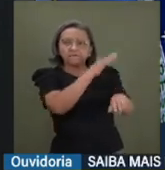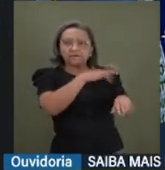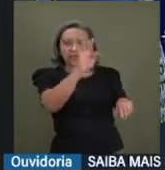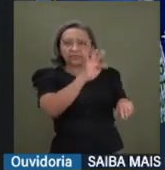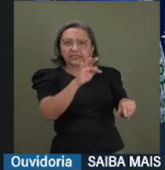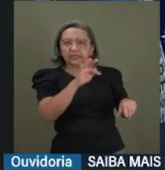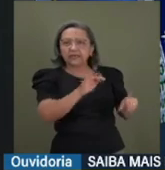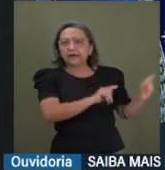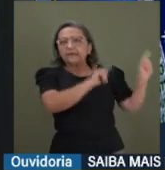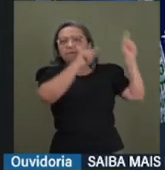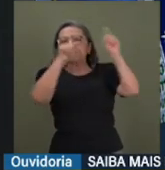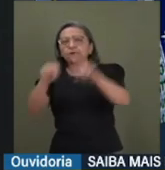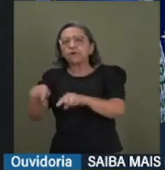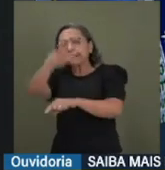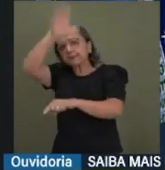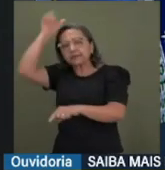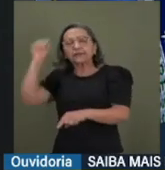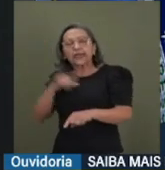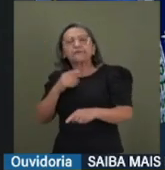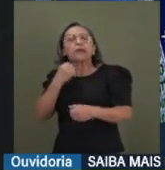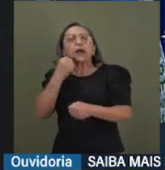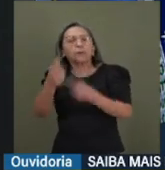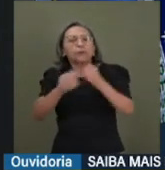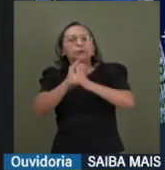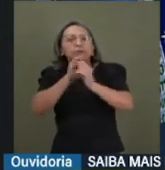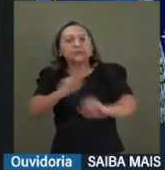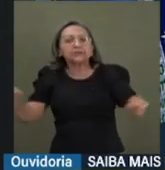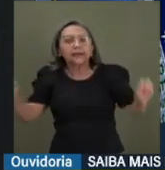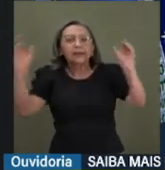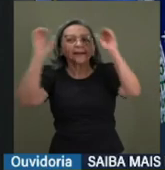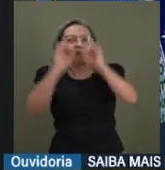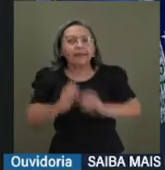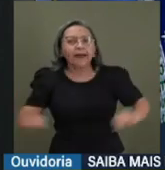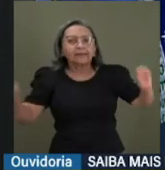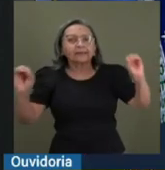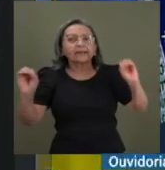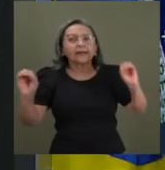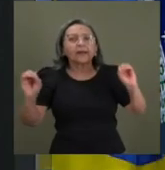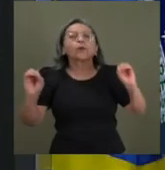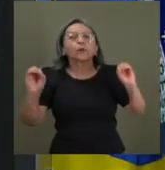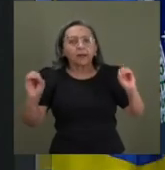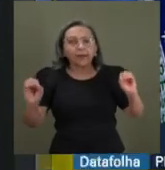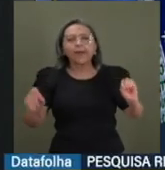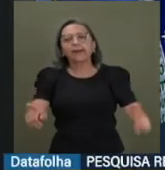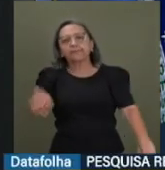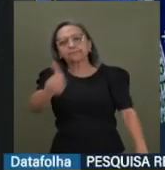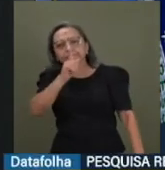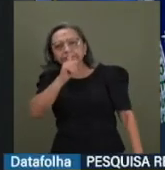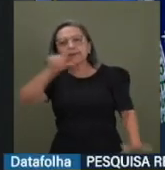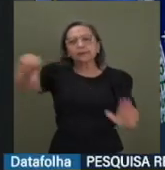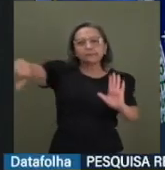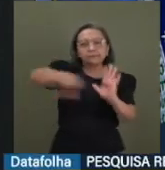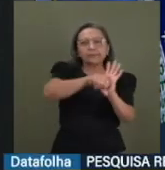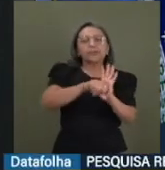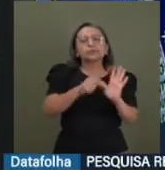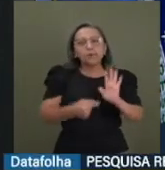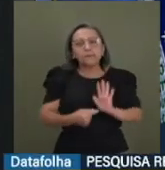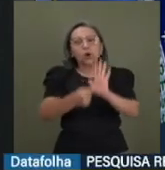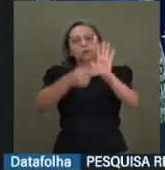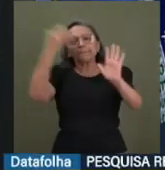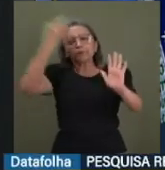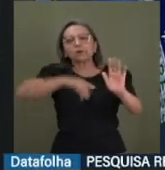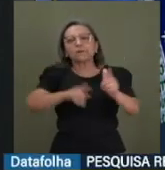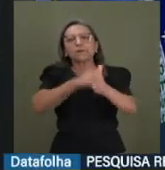Amazônia? Zero declaração. Repito, silêncio criminoso. E isso mostra mais uma